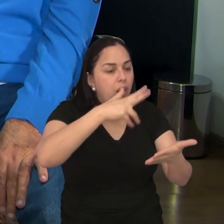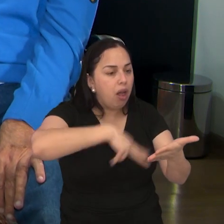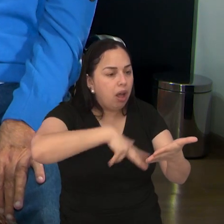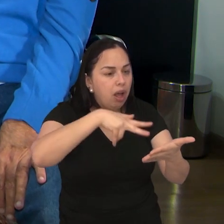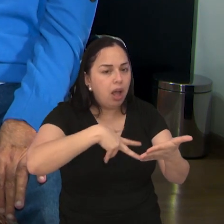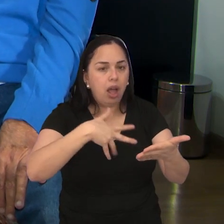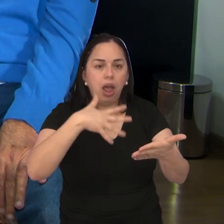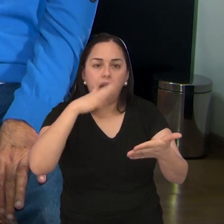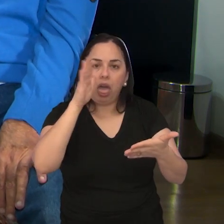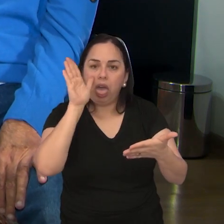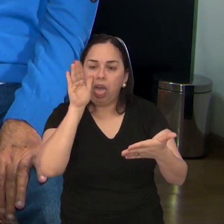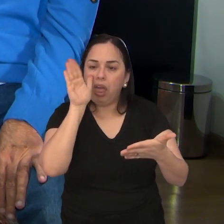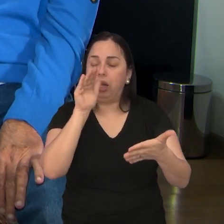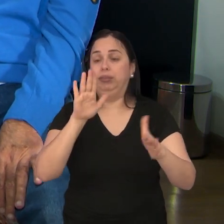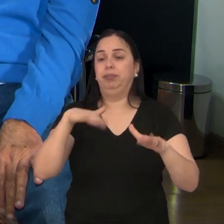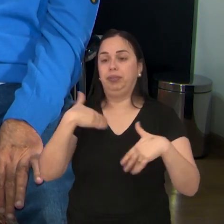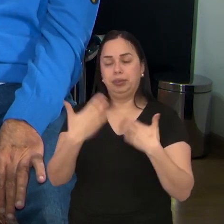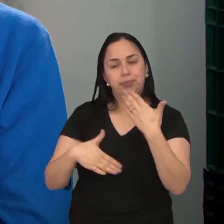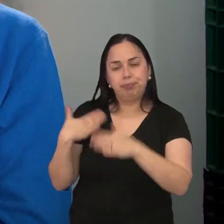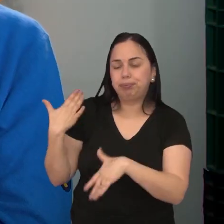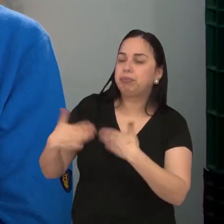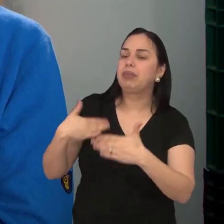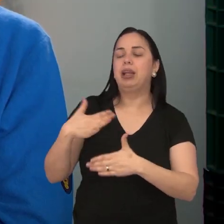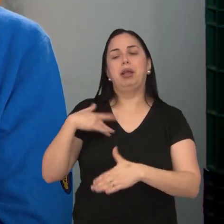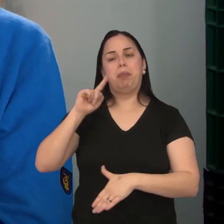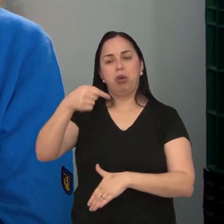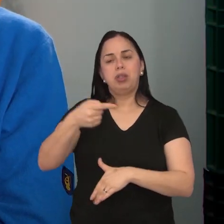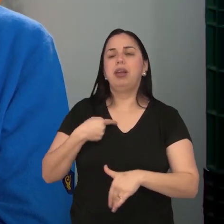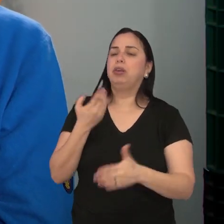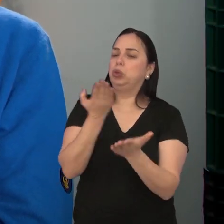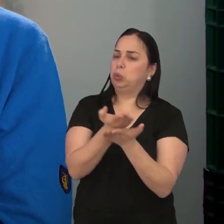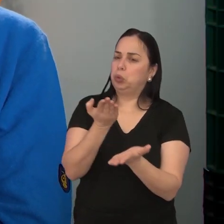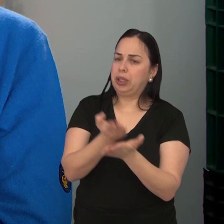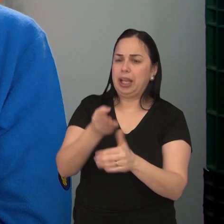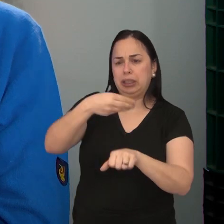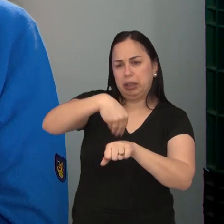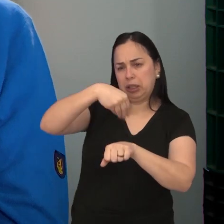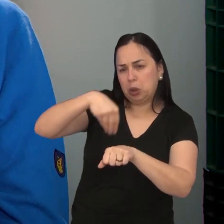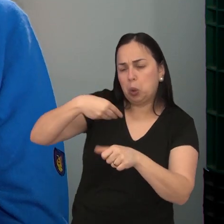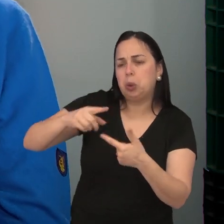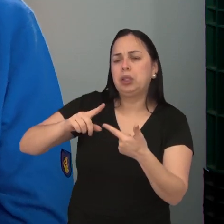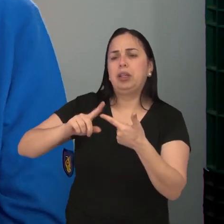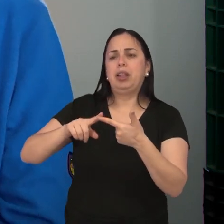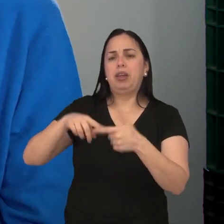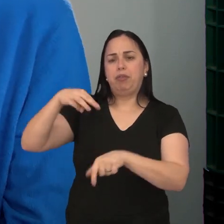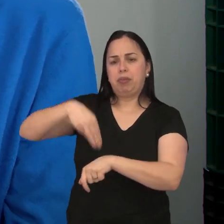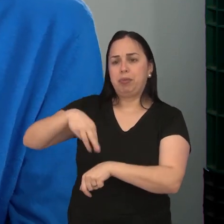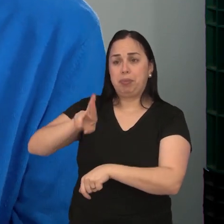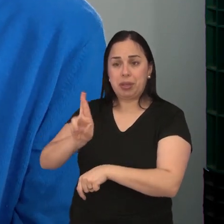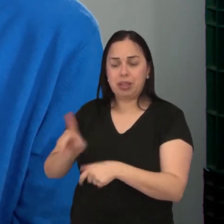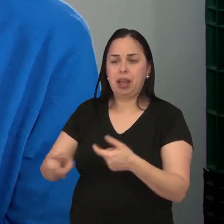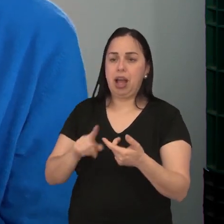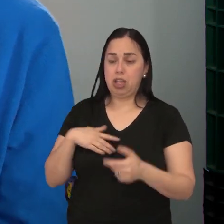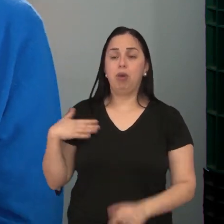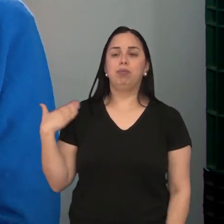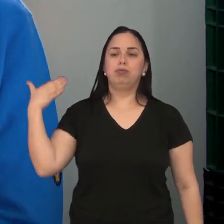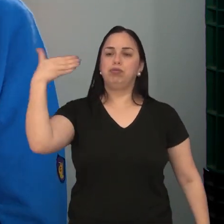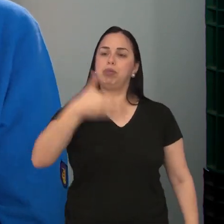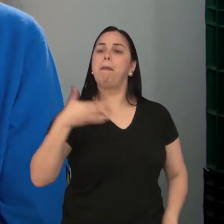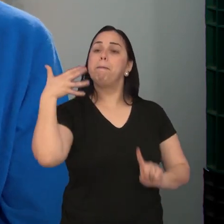E aí, por curiosidade, depois que eu me formei em arqueologia, fiz o mestrado, acho que eu estava no doutorado ainda, eu fui dar uma